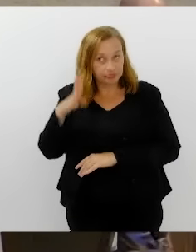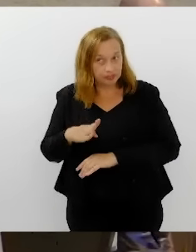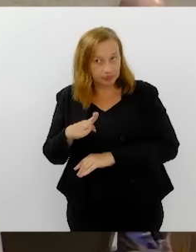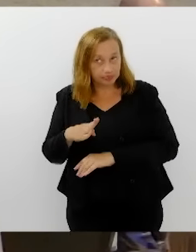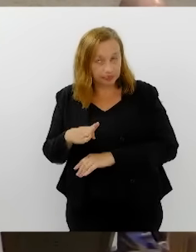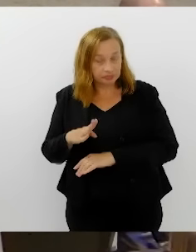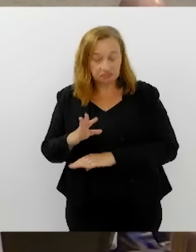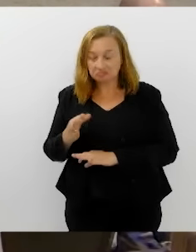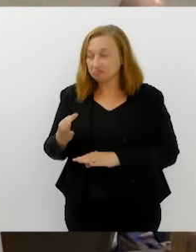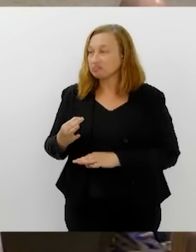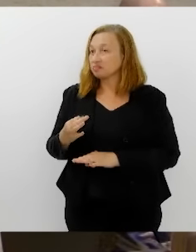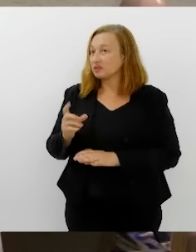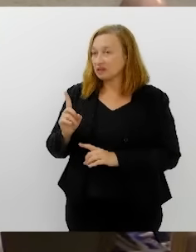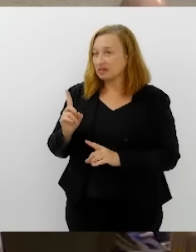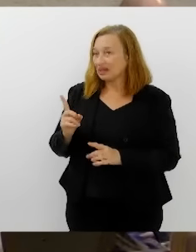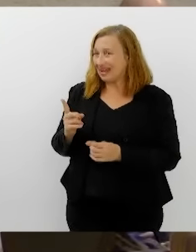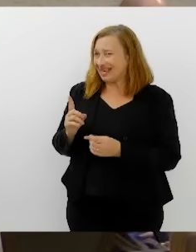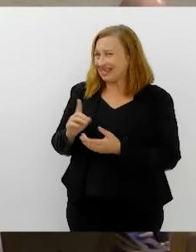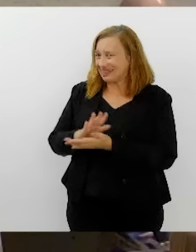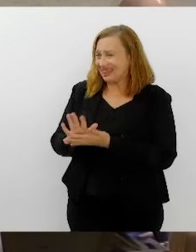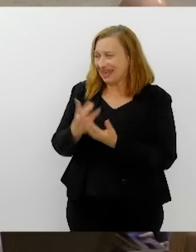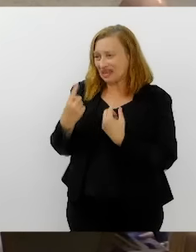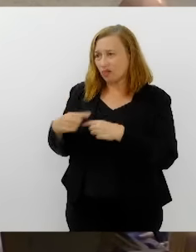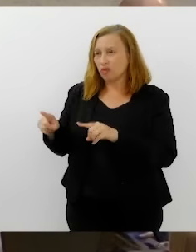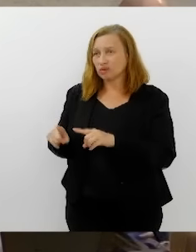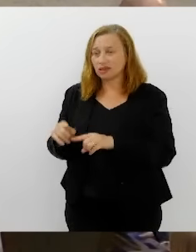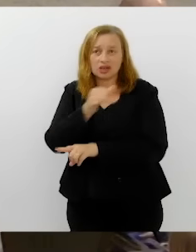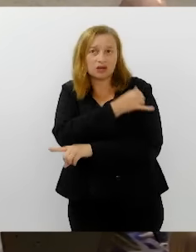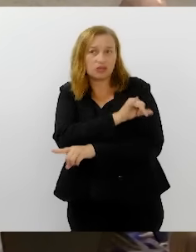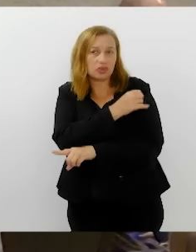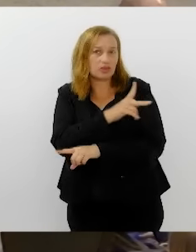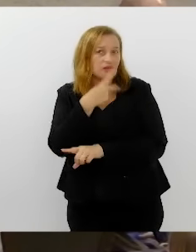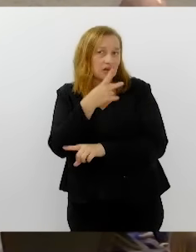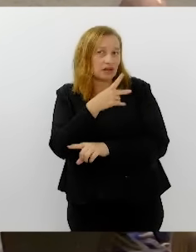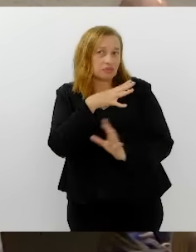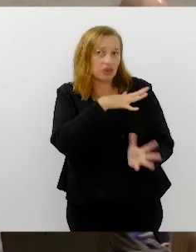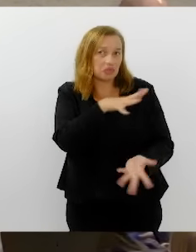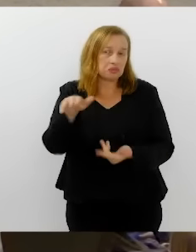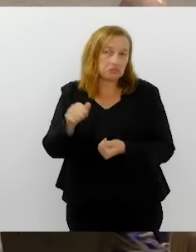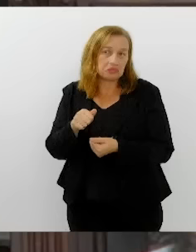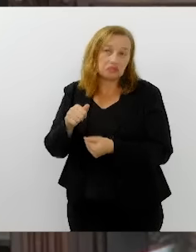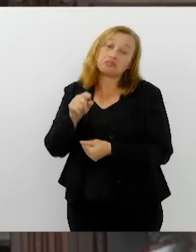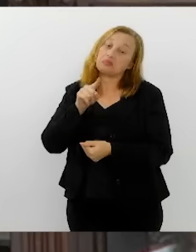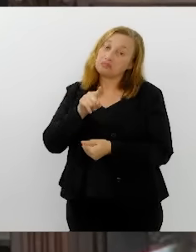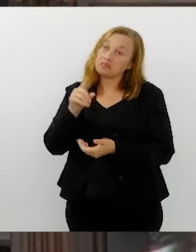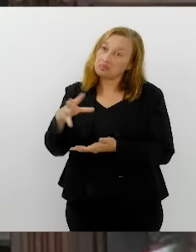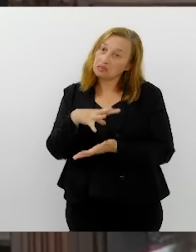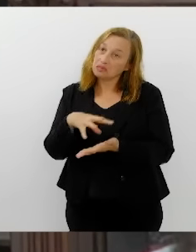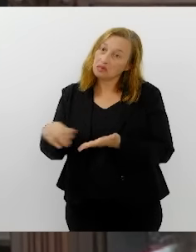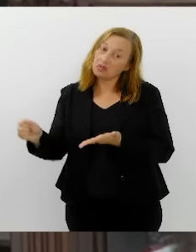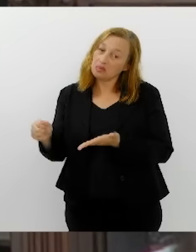Sem nada contra vocês, mas o Rio fala para o mundo. Essa aí já vai para o escriturário